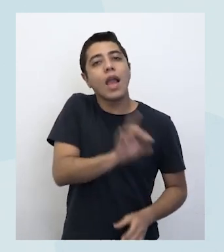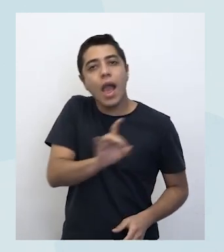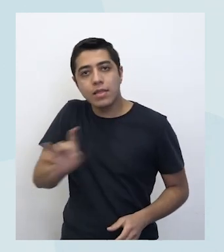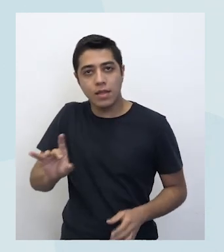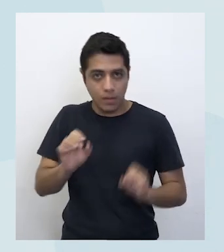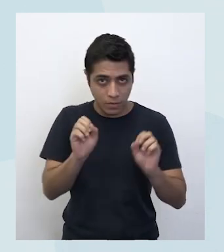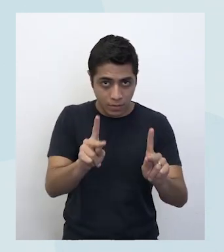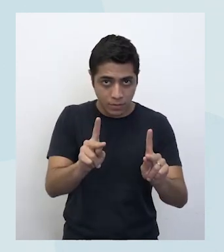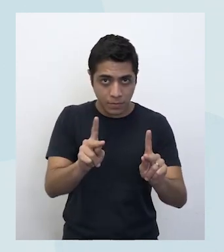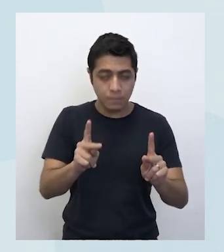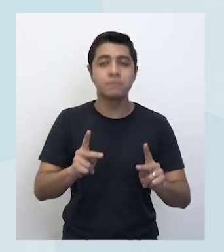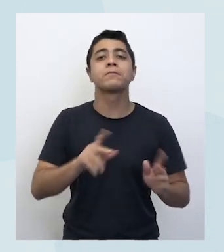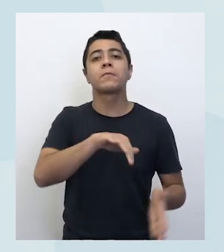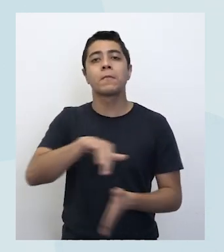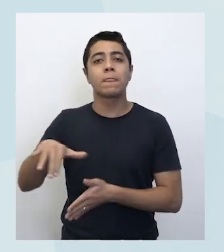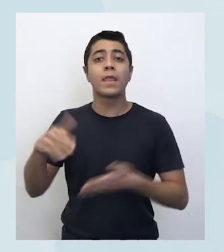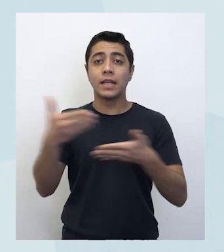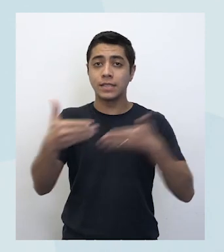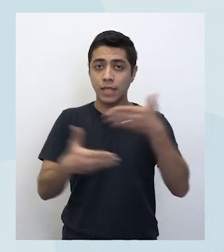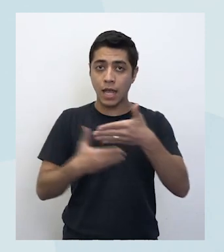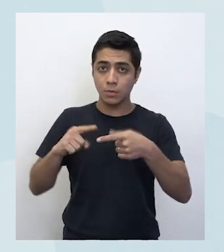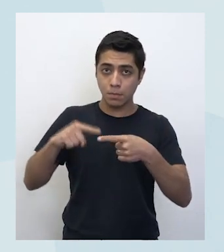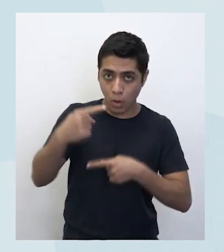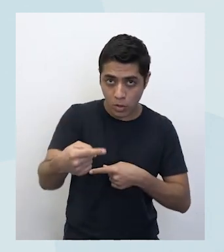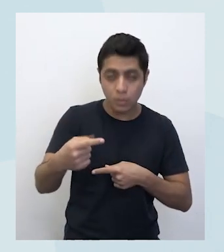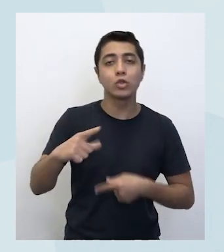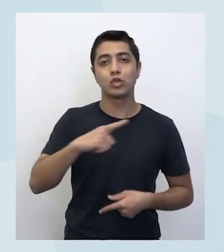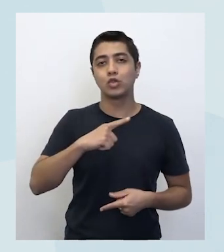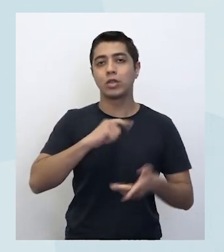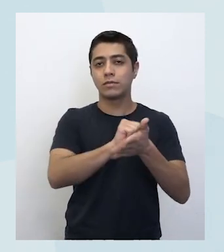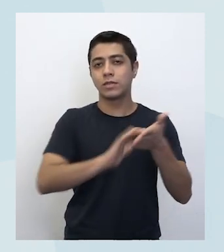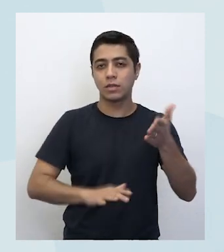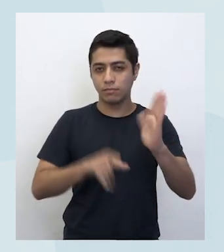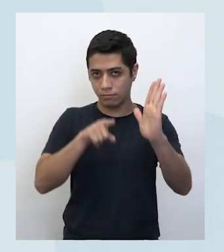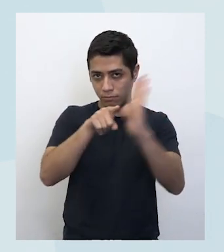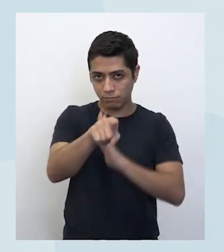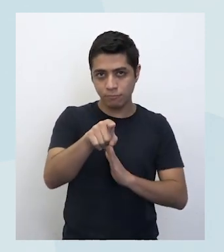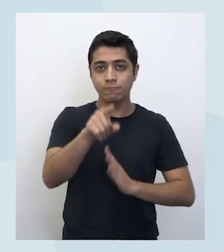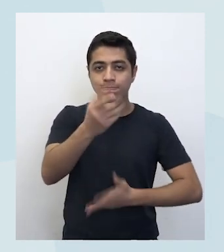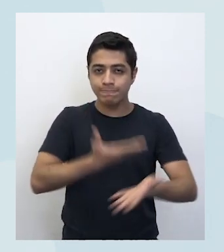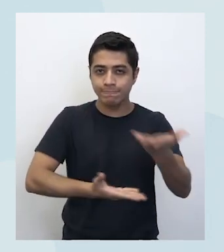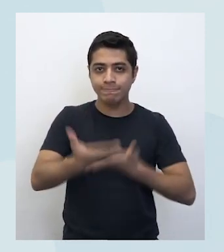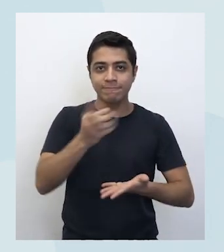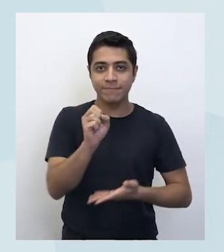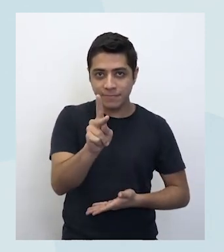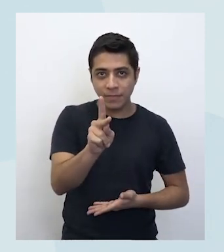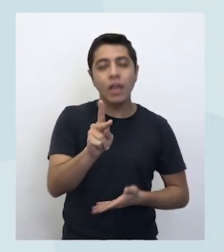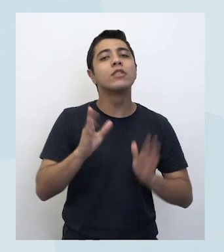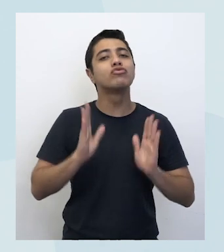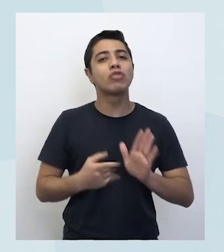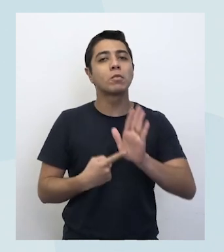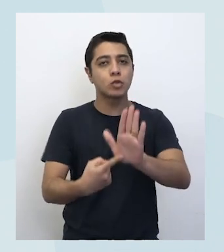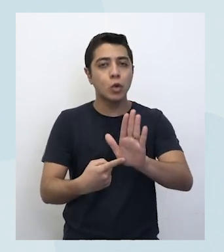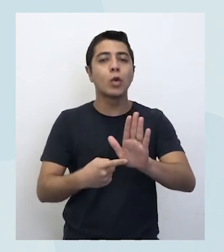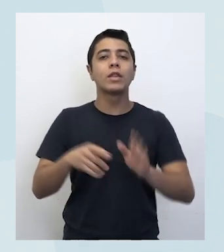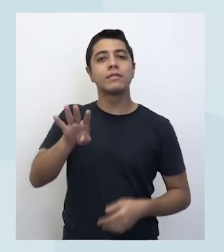slide. Eu tenho uma interaçãozinha com vocês. Partindo desse momento que nós vimos agora, tanto na tabela no gráfico,